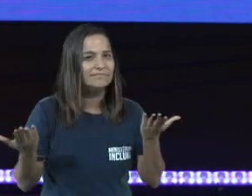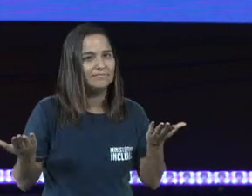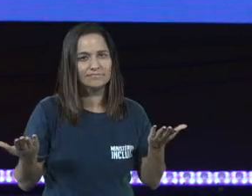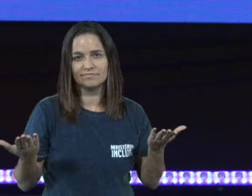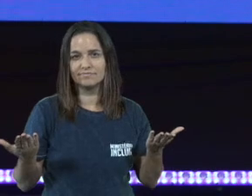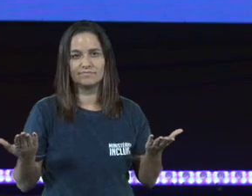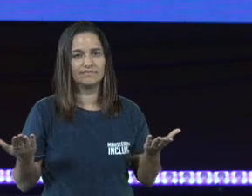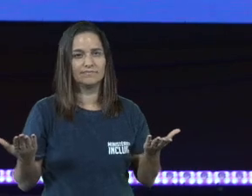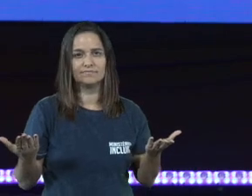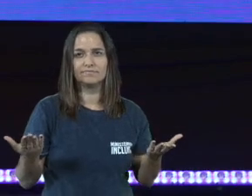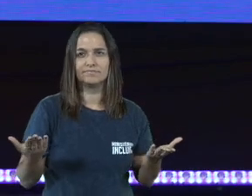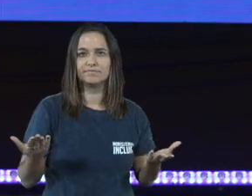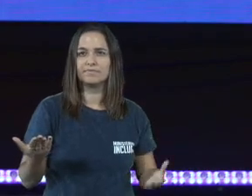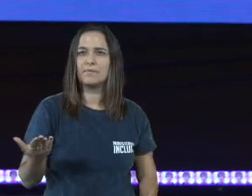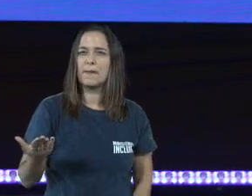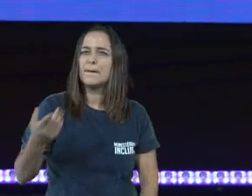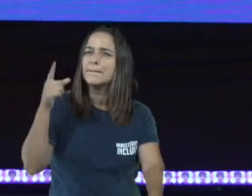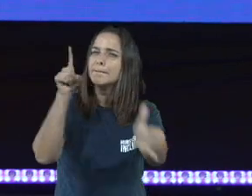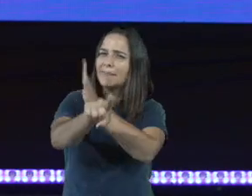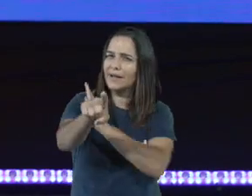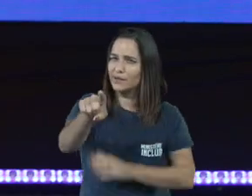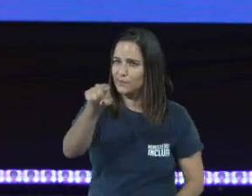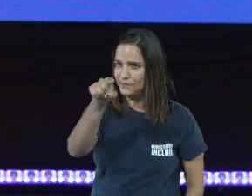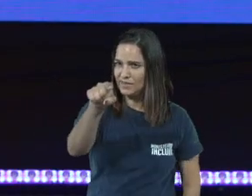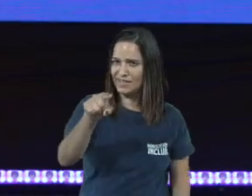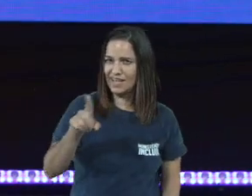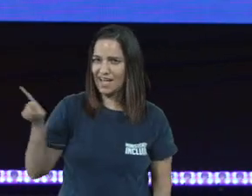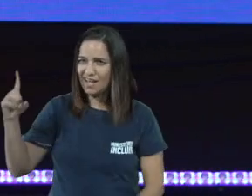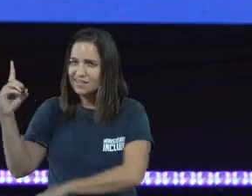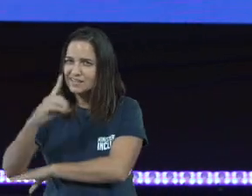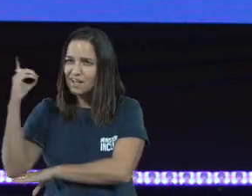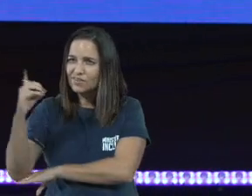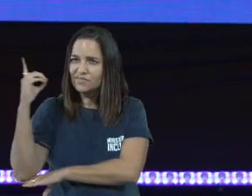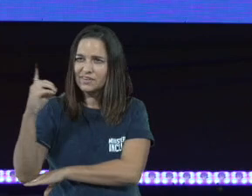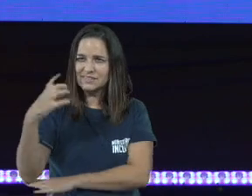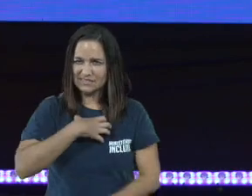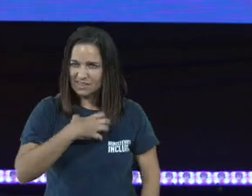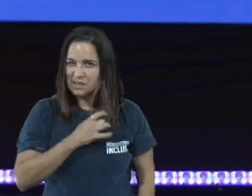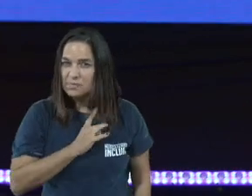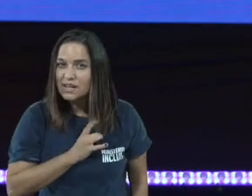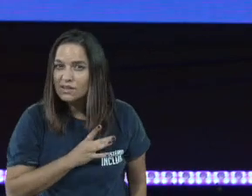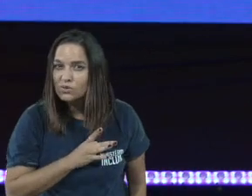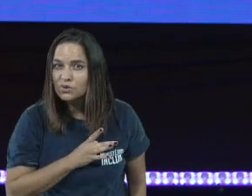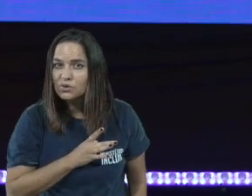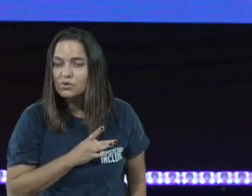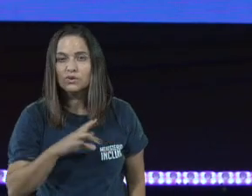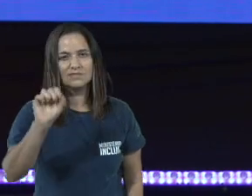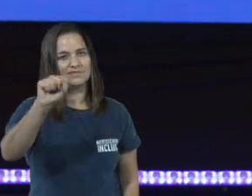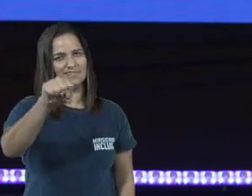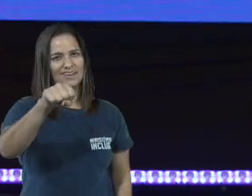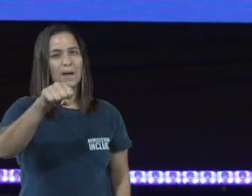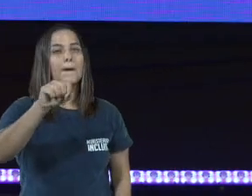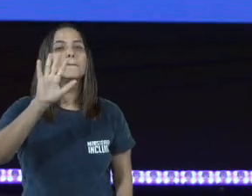muito medo não tinha a menor dúvida mas qual foi o segredo de Davi pois ele age como se nada